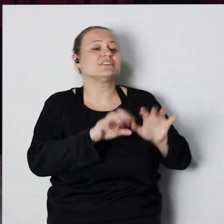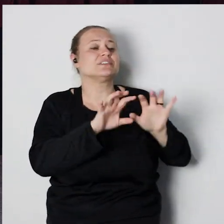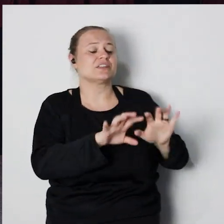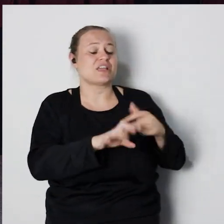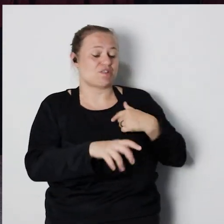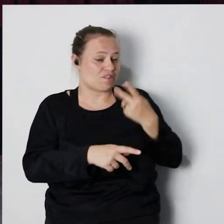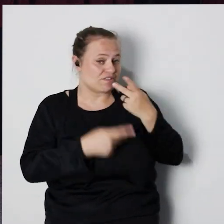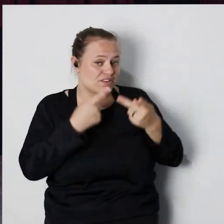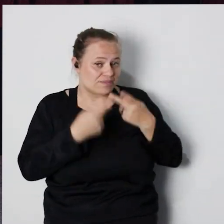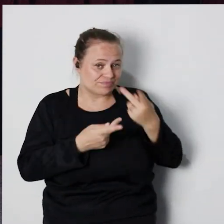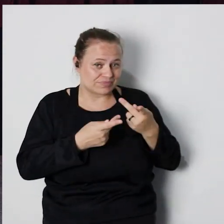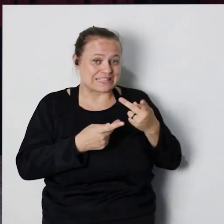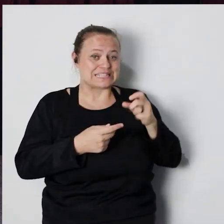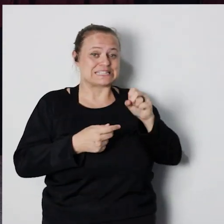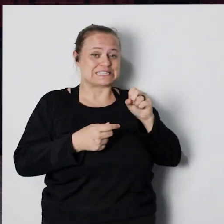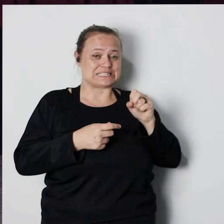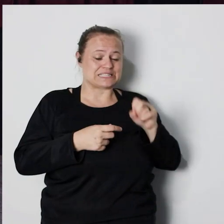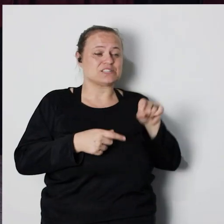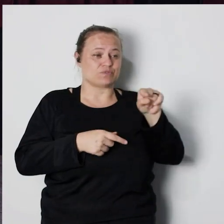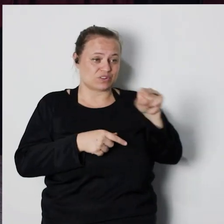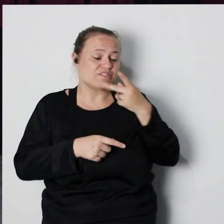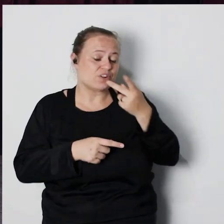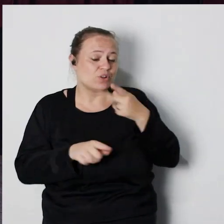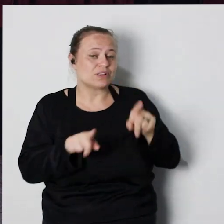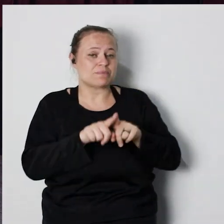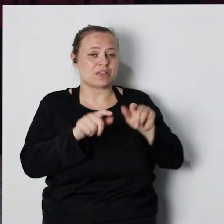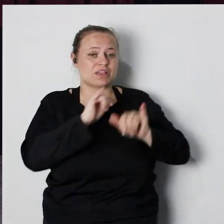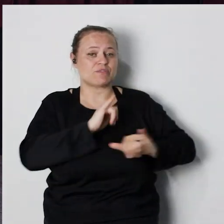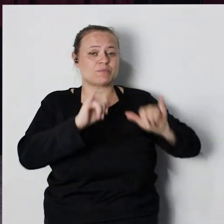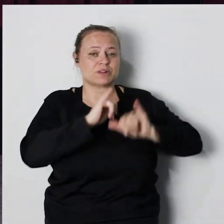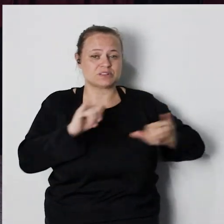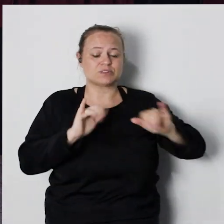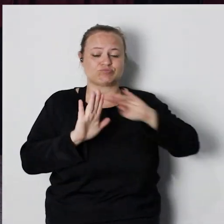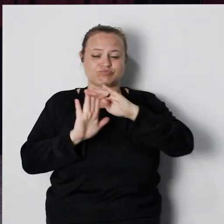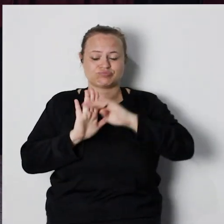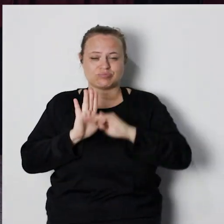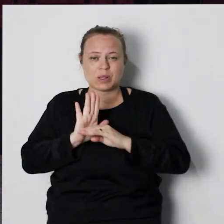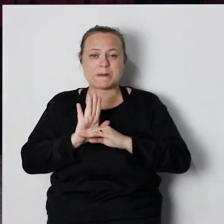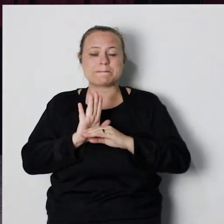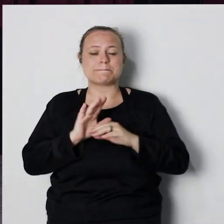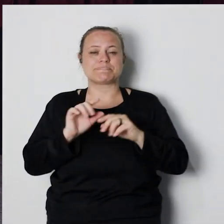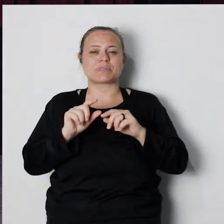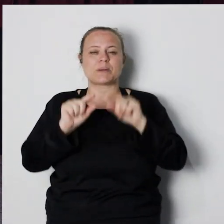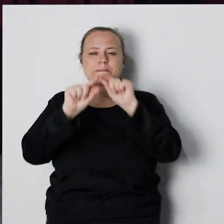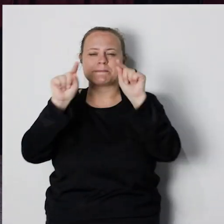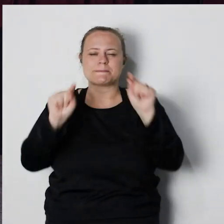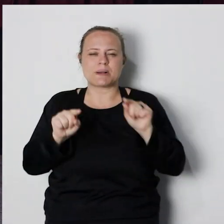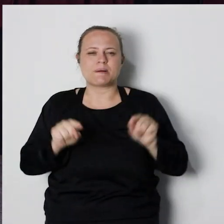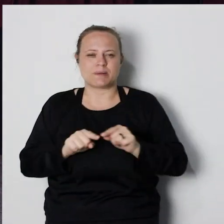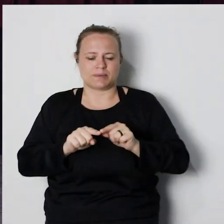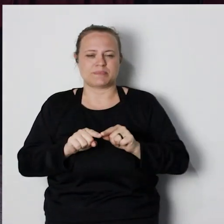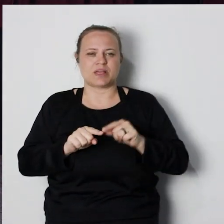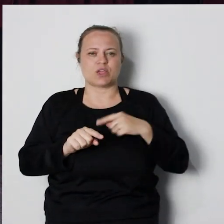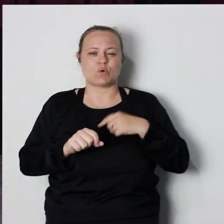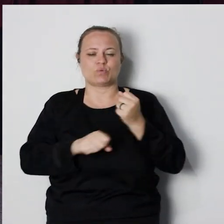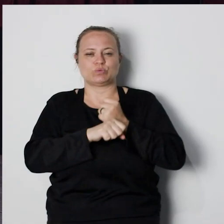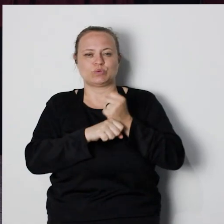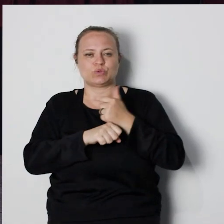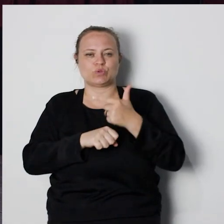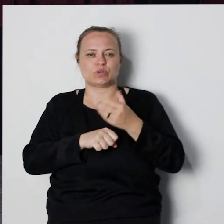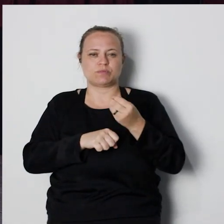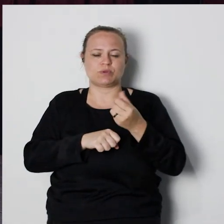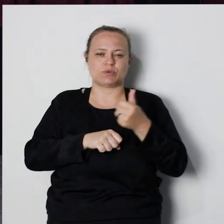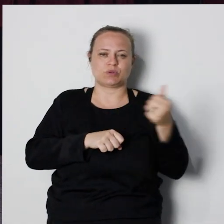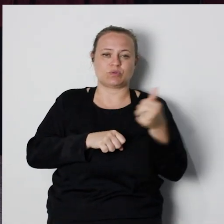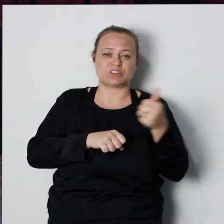ainda, né? É trabalhar coletivamente, quem do grupo faz isso, né? Então eu te diria, citasse uma outra questão que são